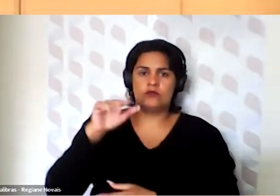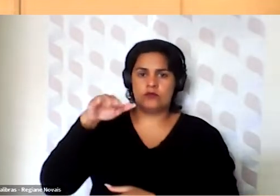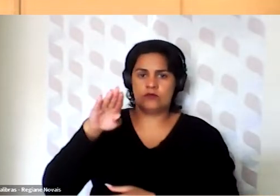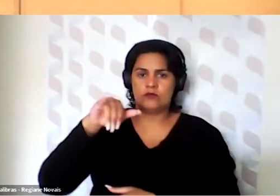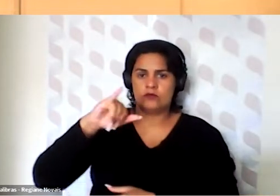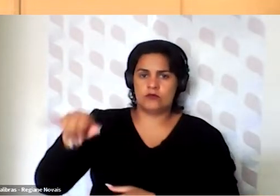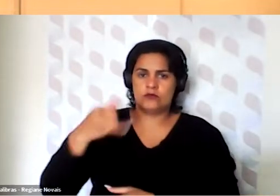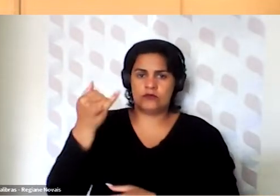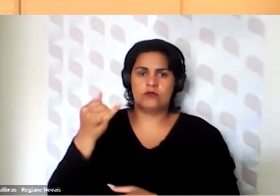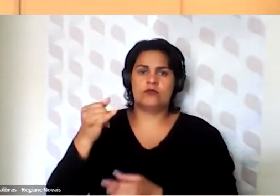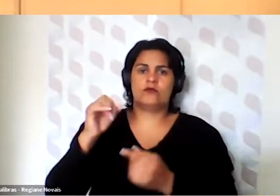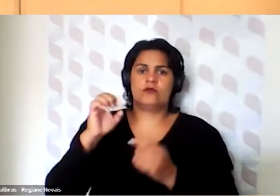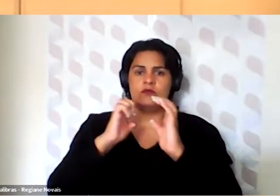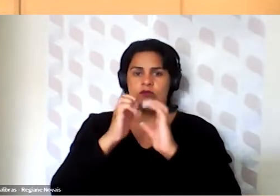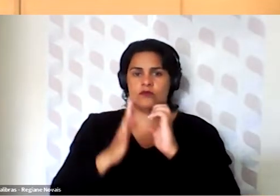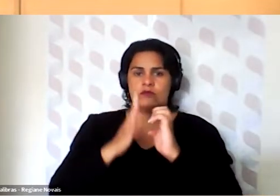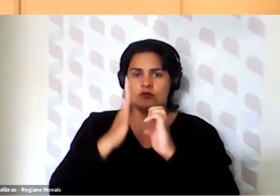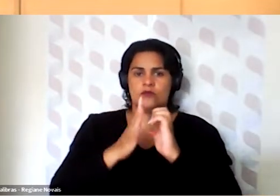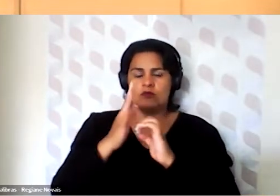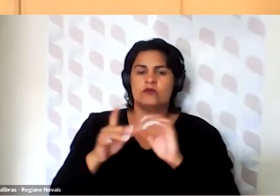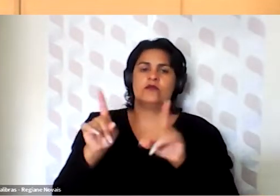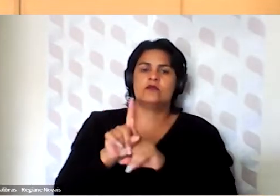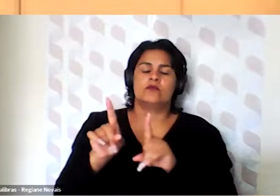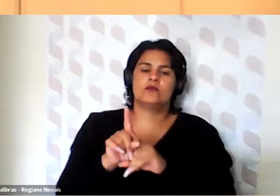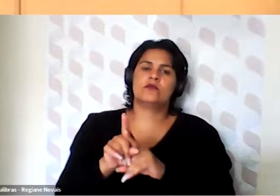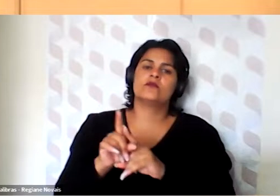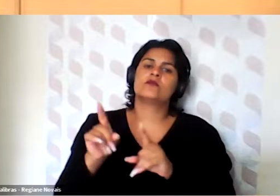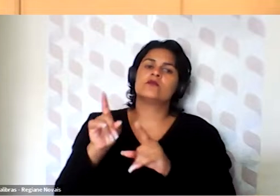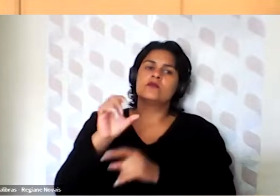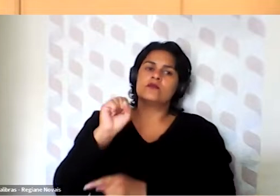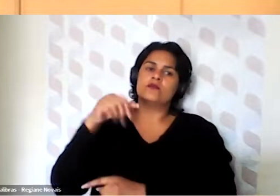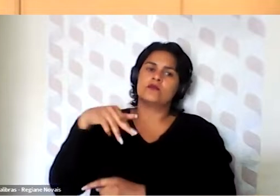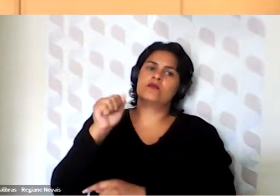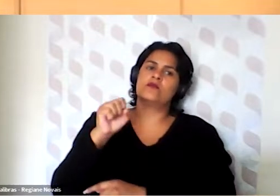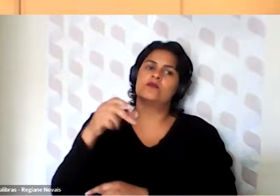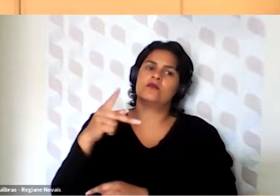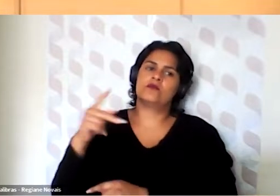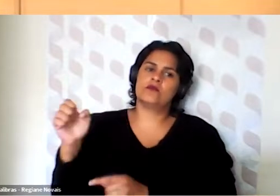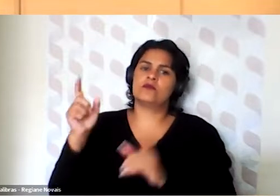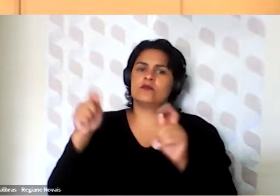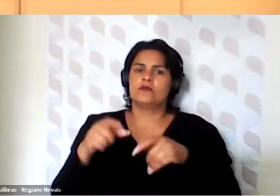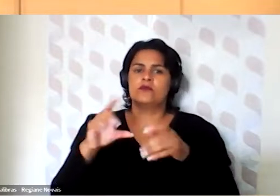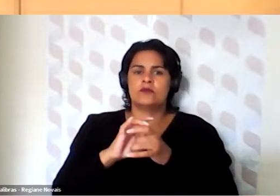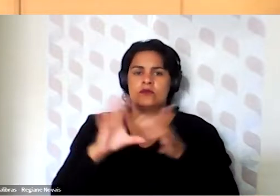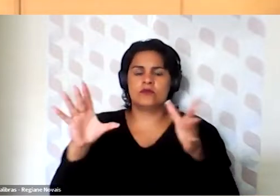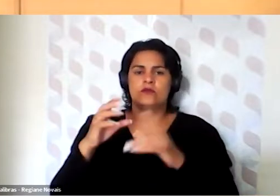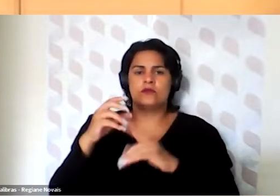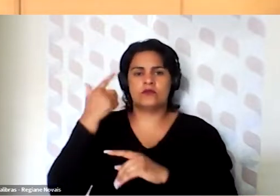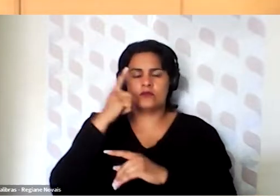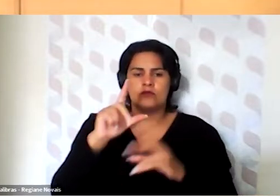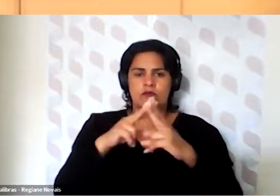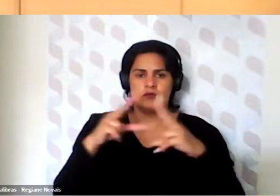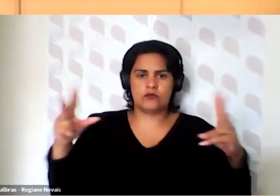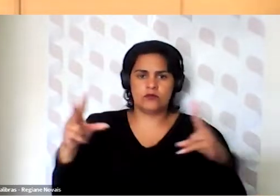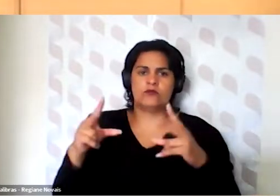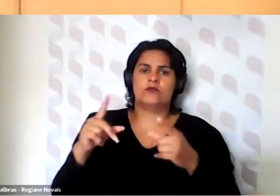agradecer aos nossos parceiros, BMJ Consultores Associados, Educalibras, CUS e Sanspo, por nos possibilitar criar um evento online